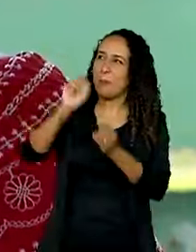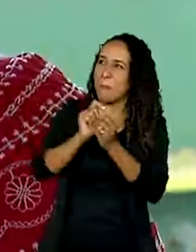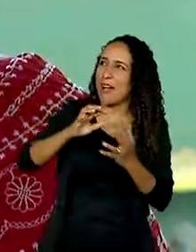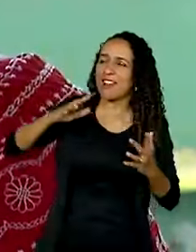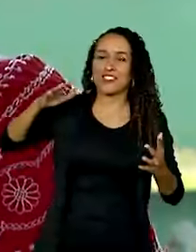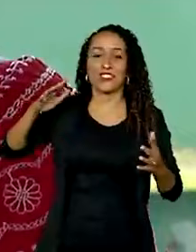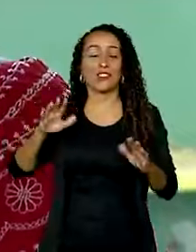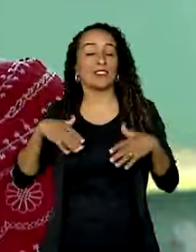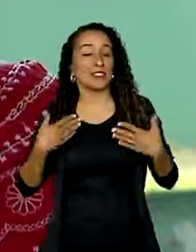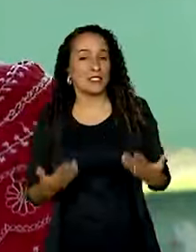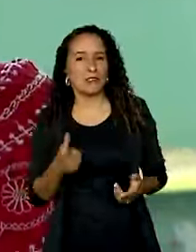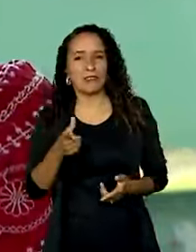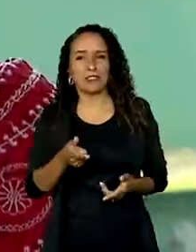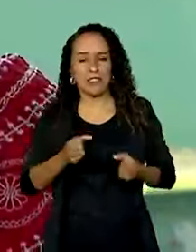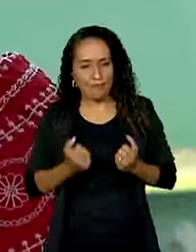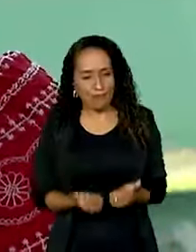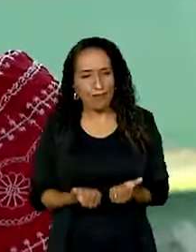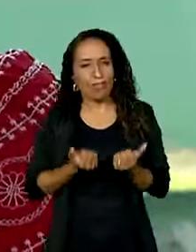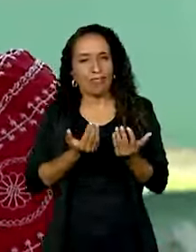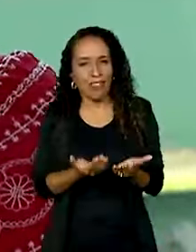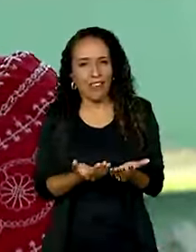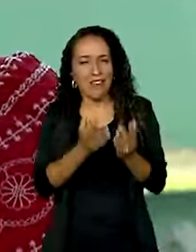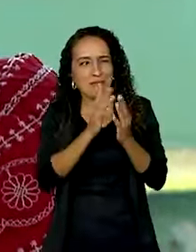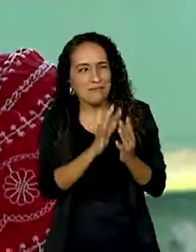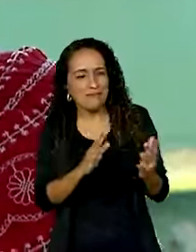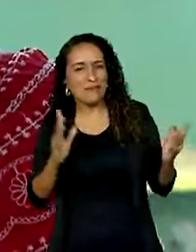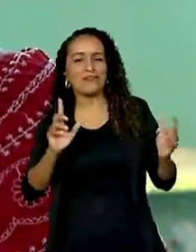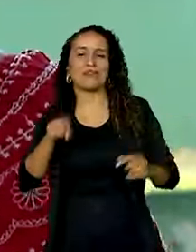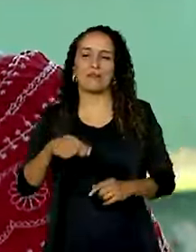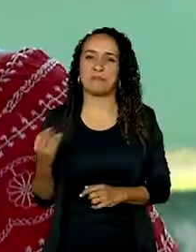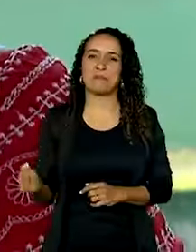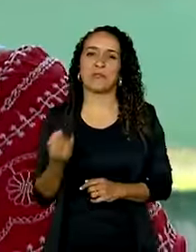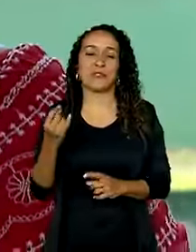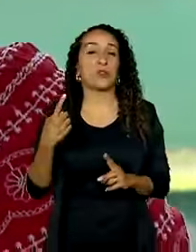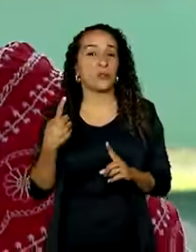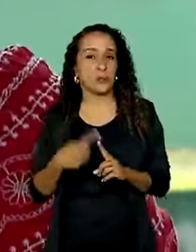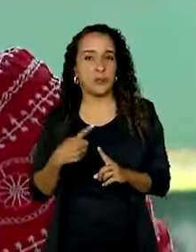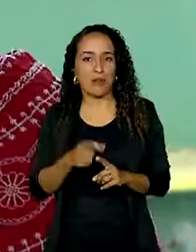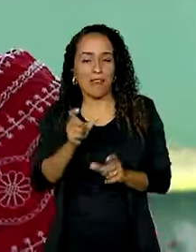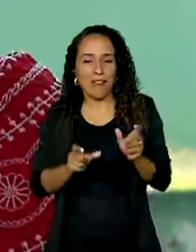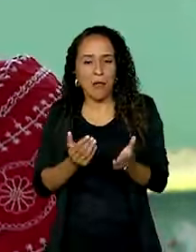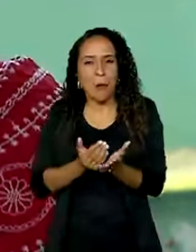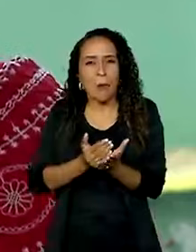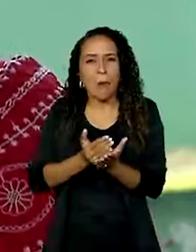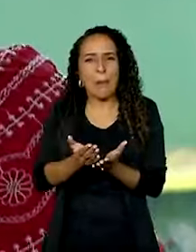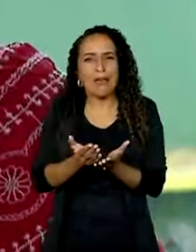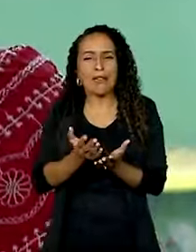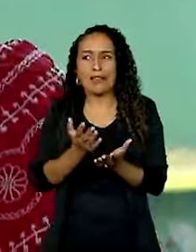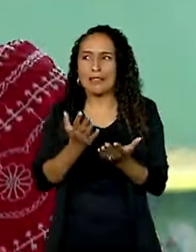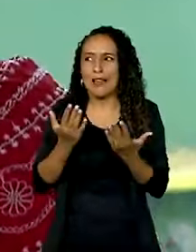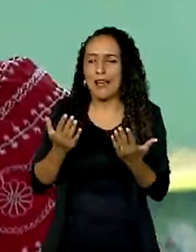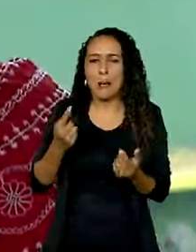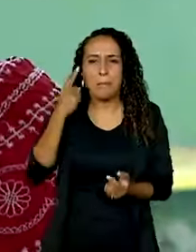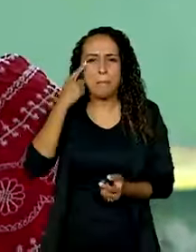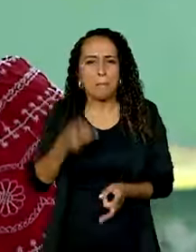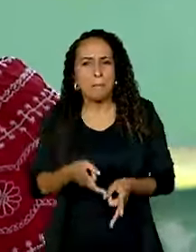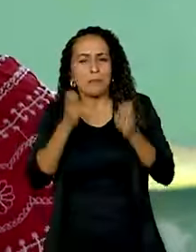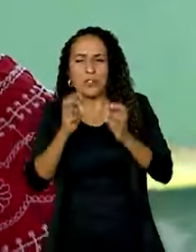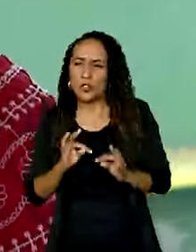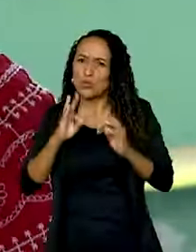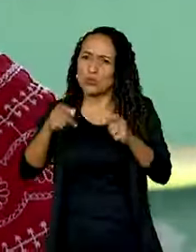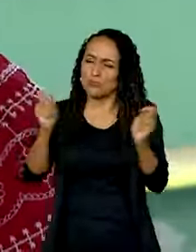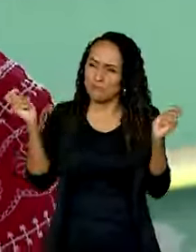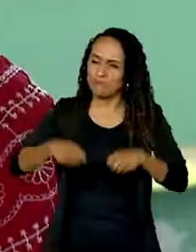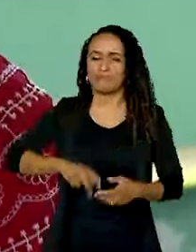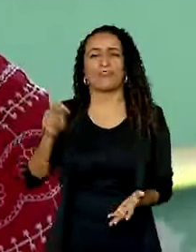Então, assim, você poder proporcionar essa magia é muito importante, porque eles passam a ver que tudo pode se tornar